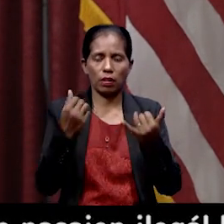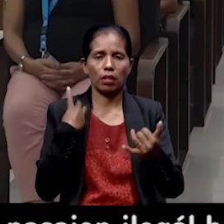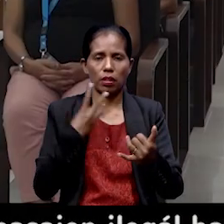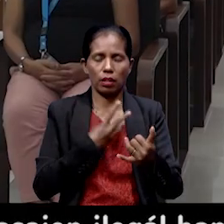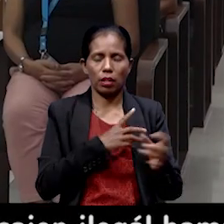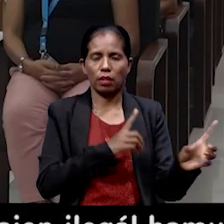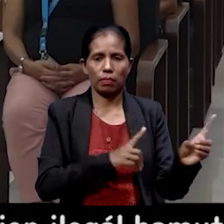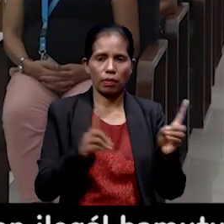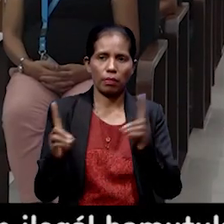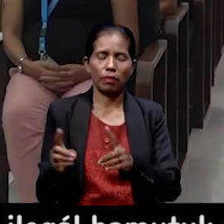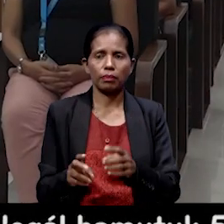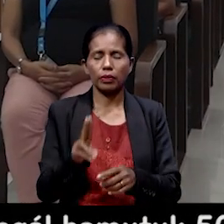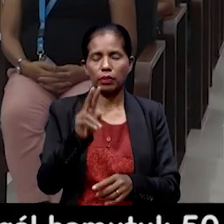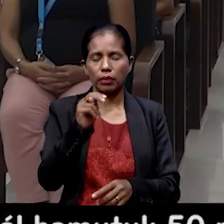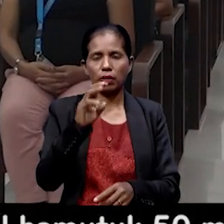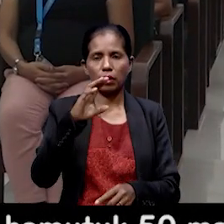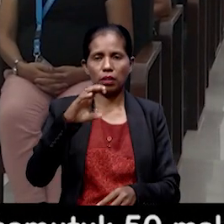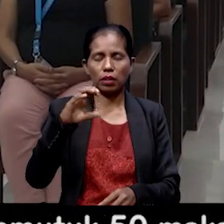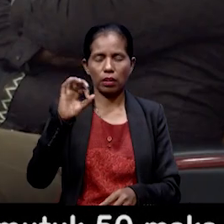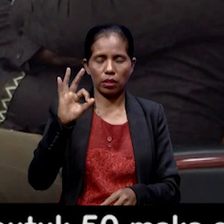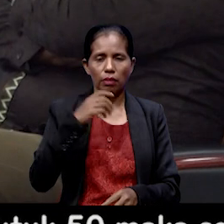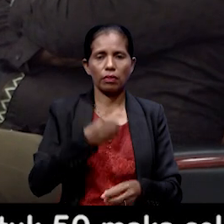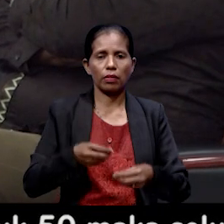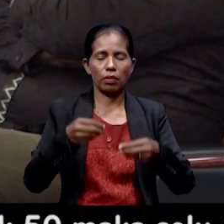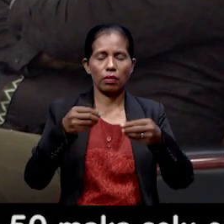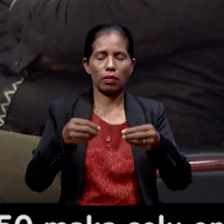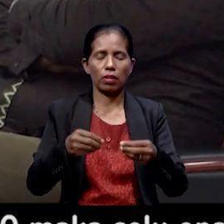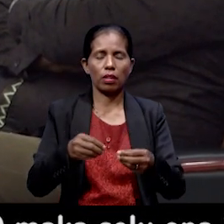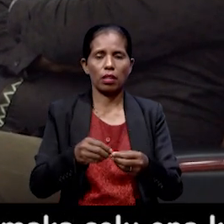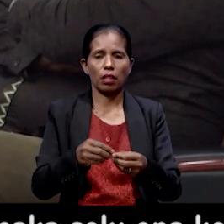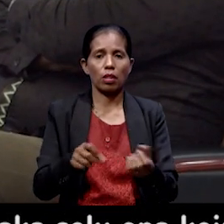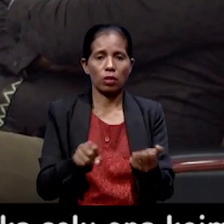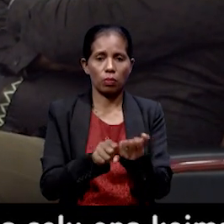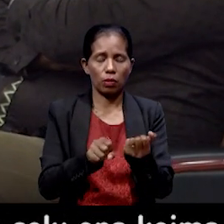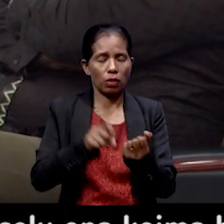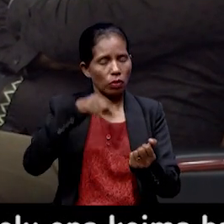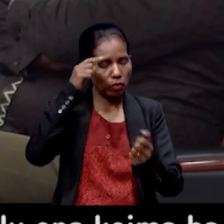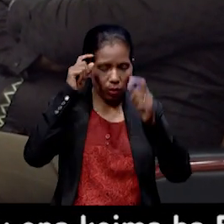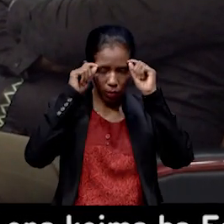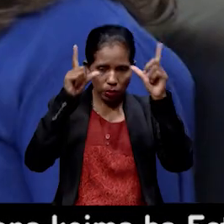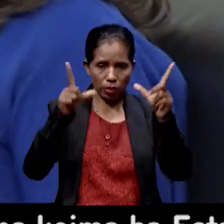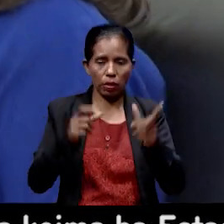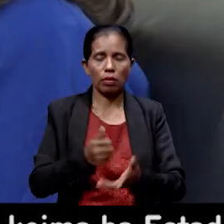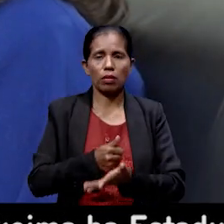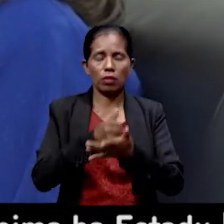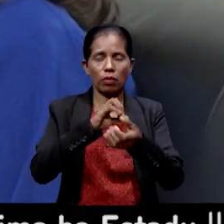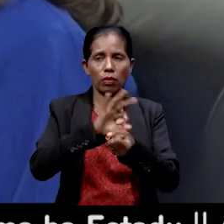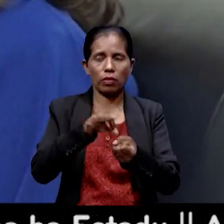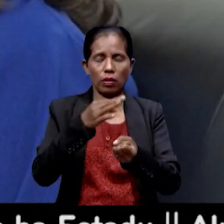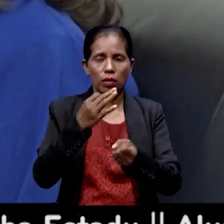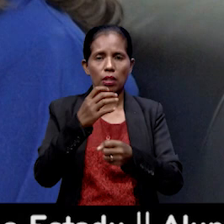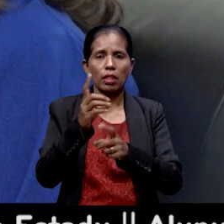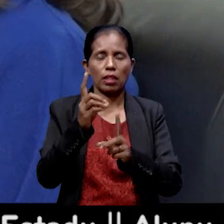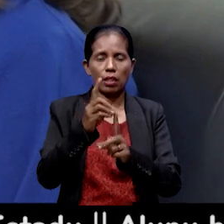implementa. UNICEF lidera un apoio ba governo Timor-Leste e aspetu hotu hodi hatan ba COVID-19 ha hukedas e